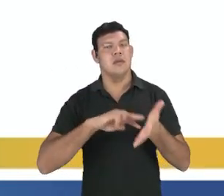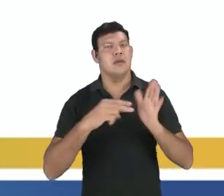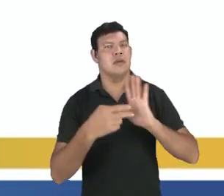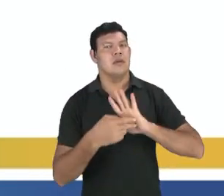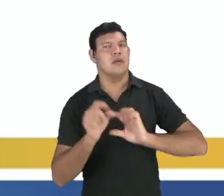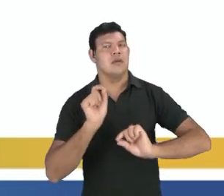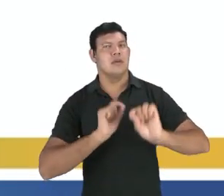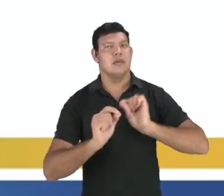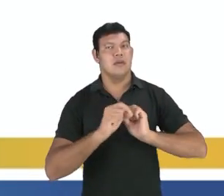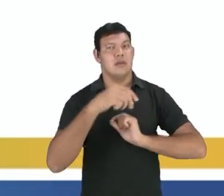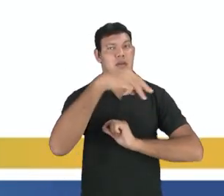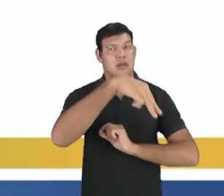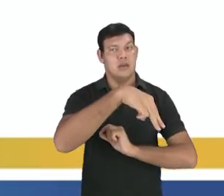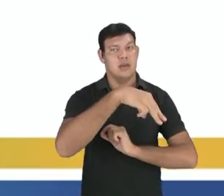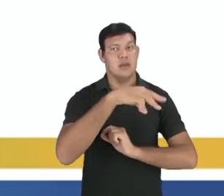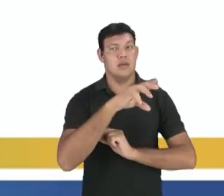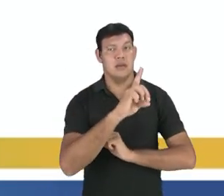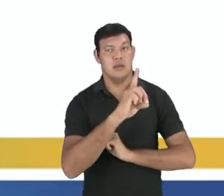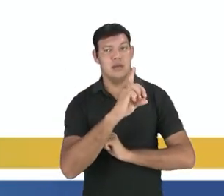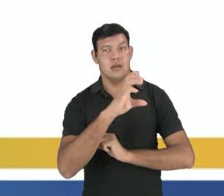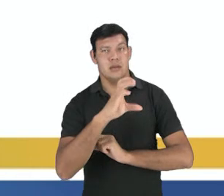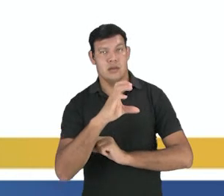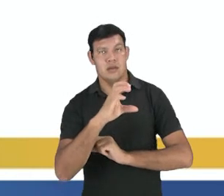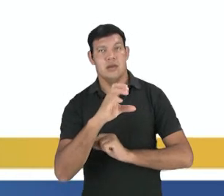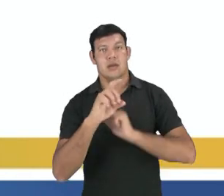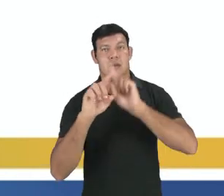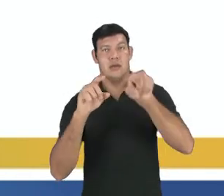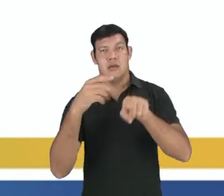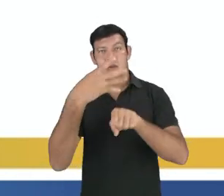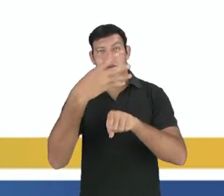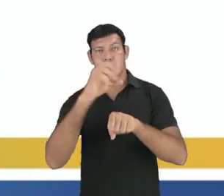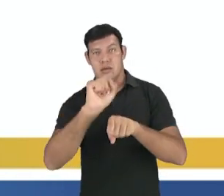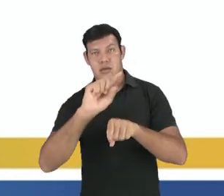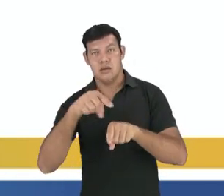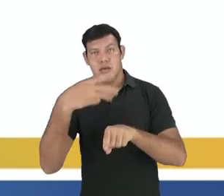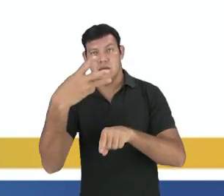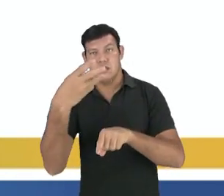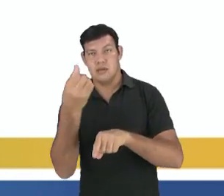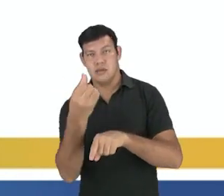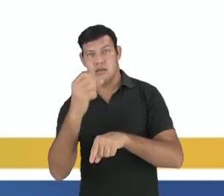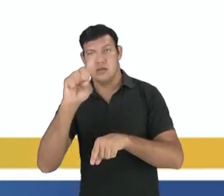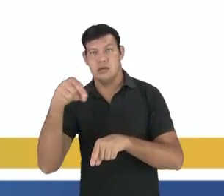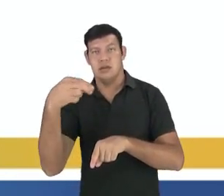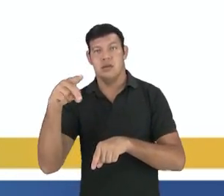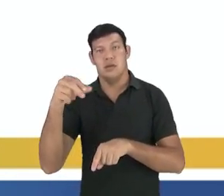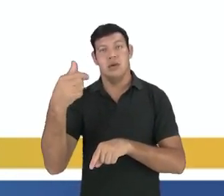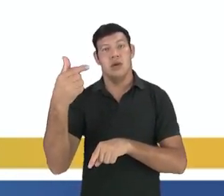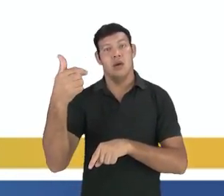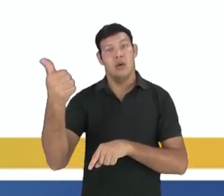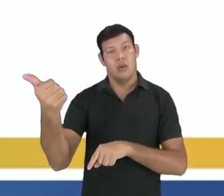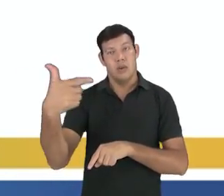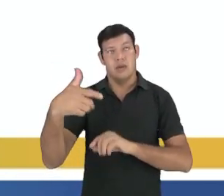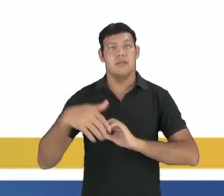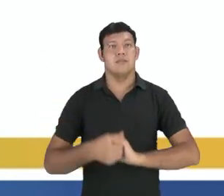o MDC entre 48 e 36 é 12.